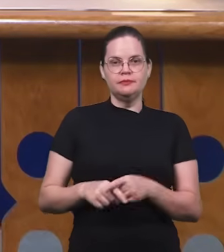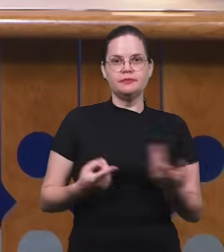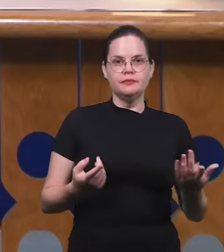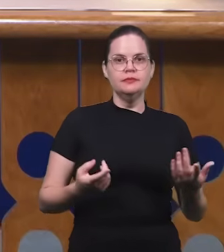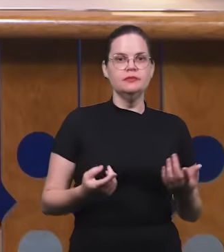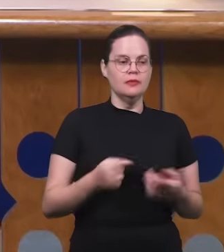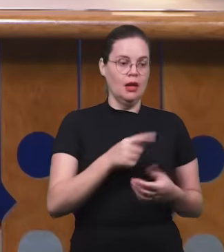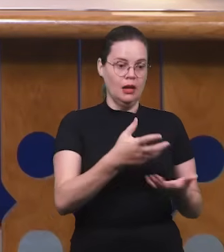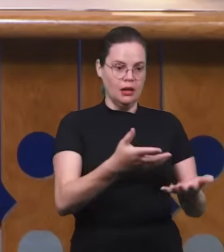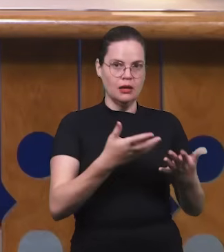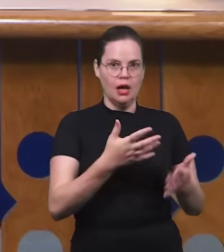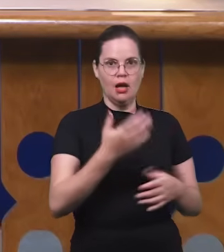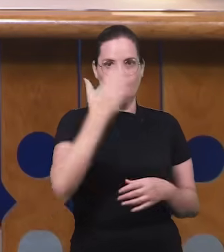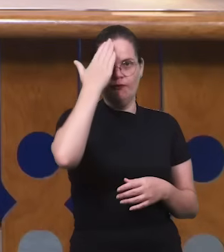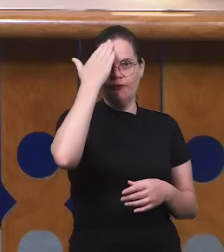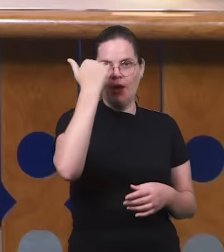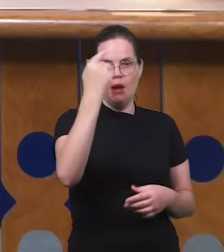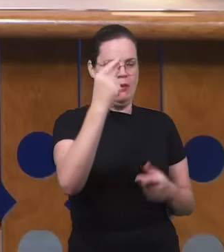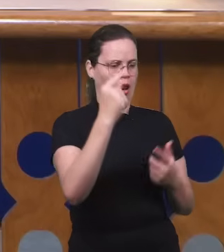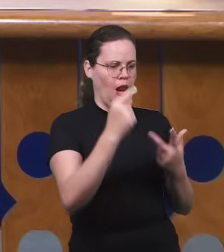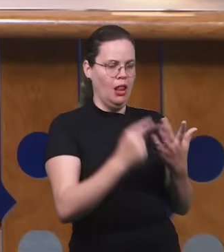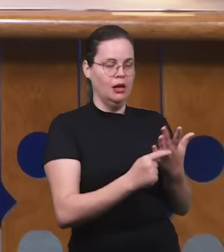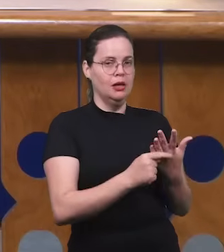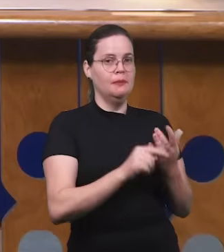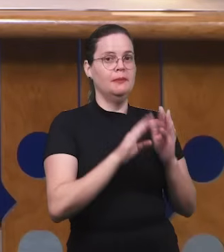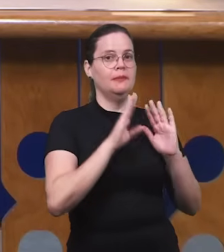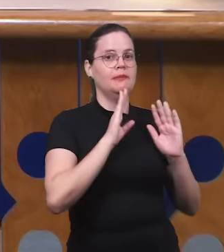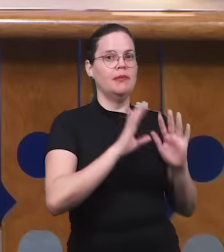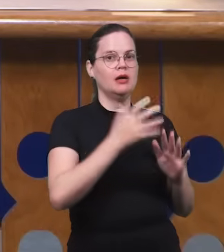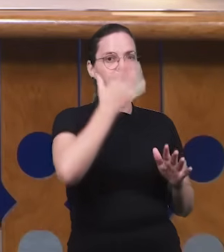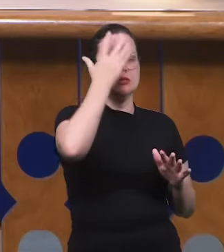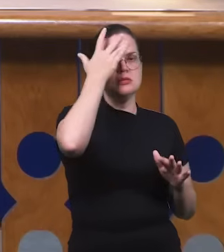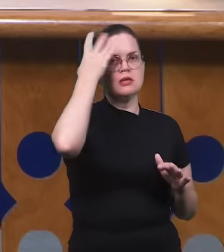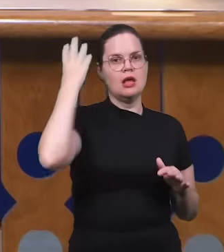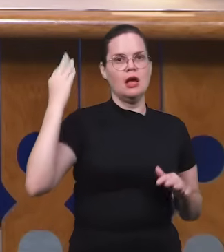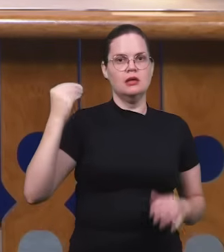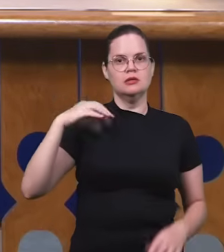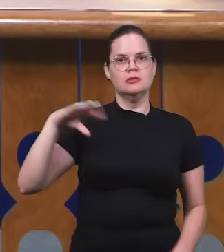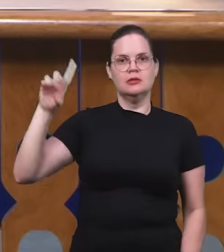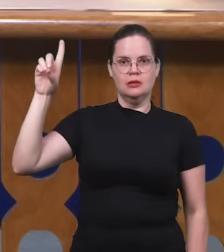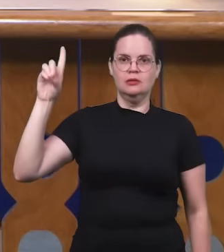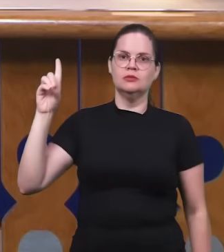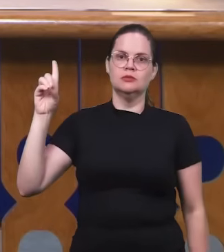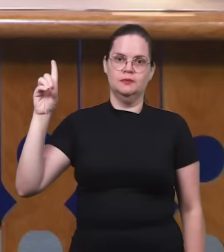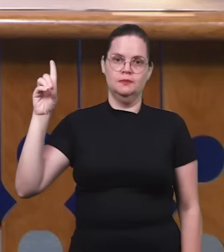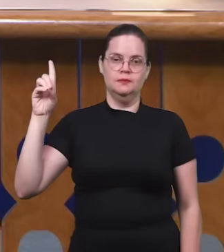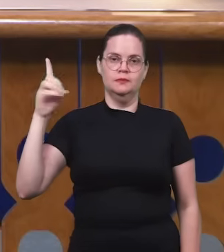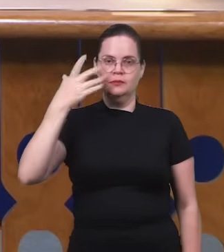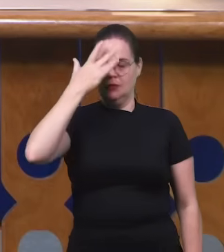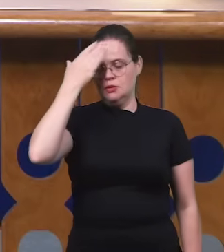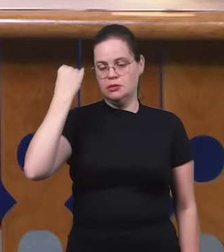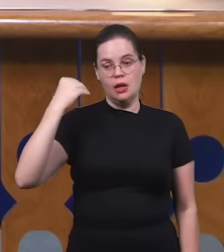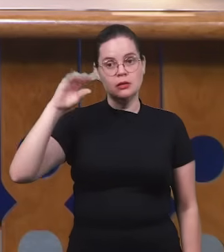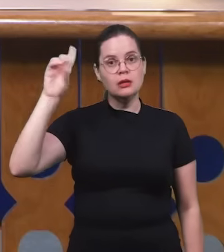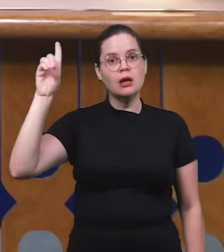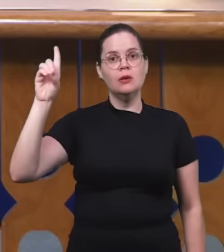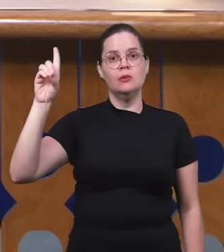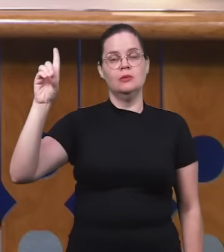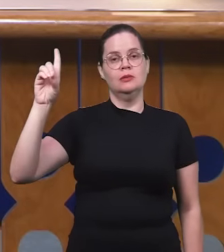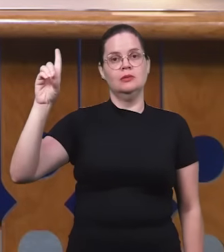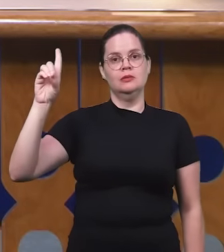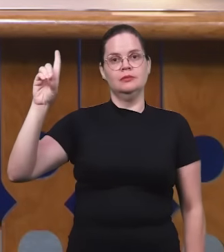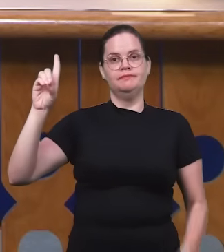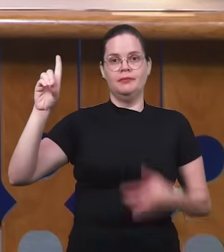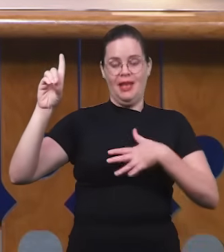econômico, e esquecem da parte espiritual e a alma está cada